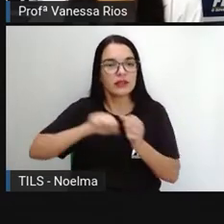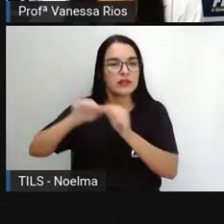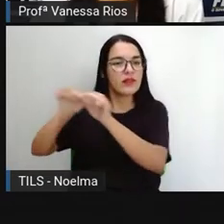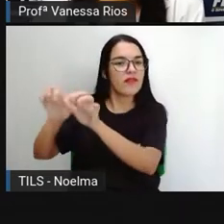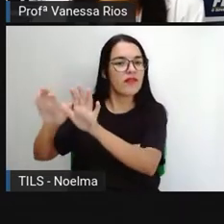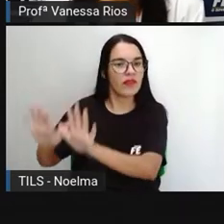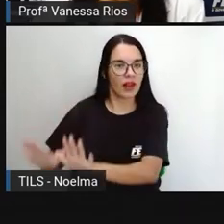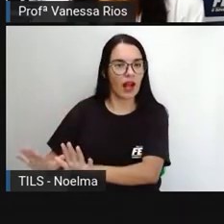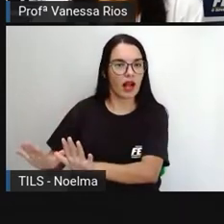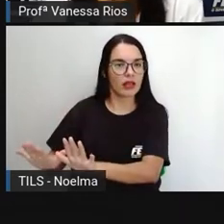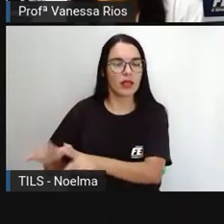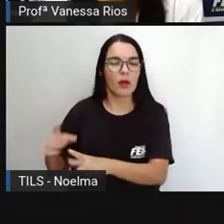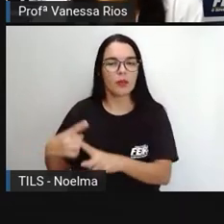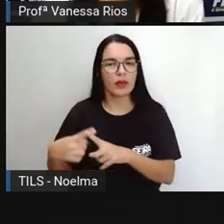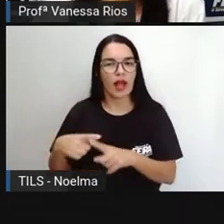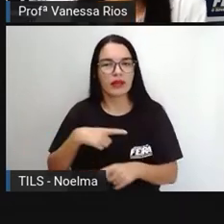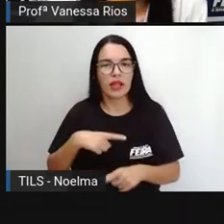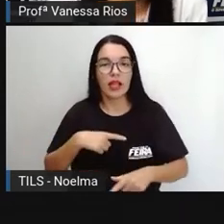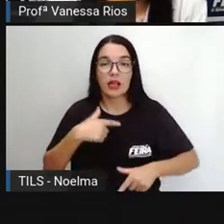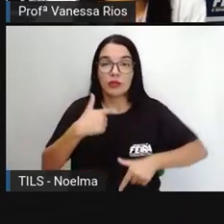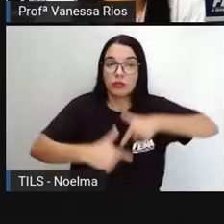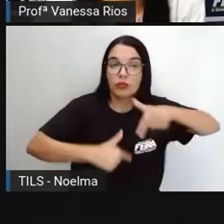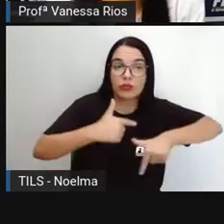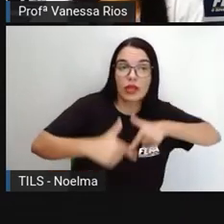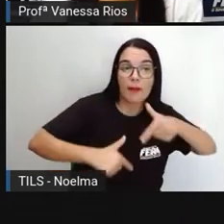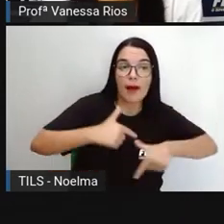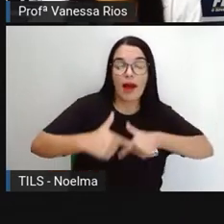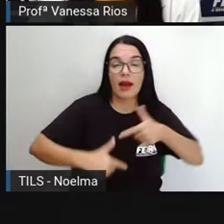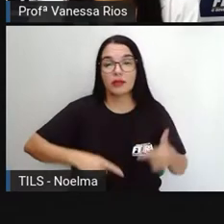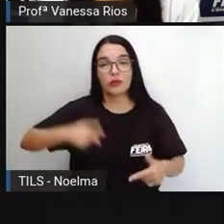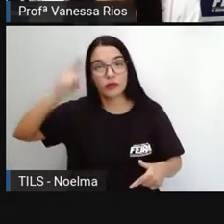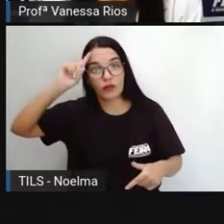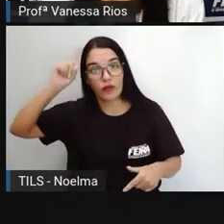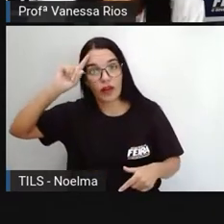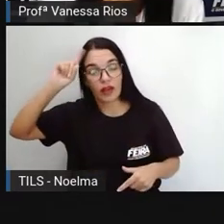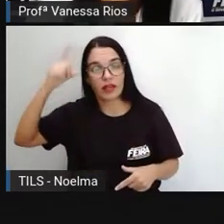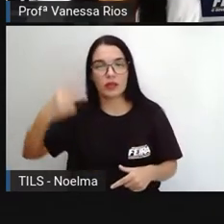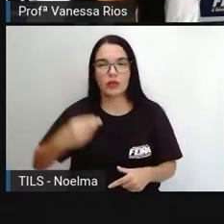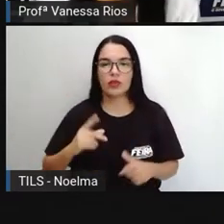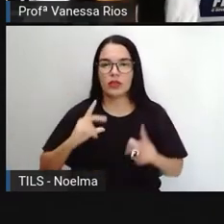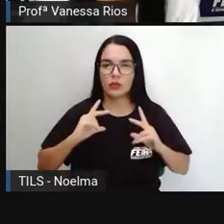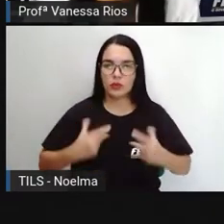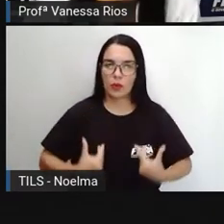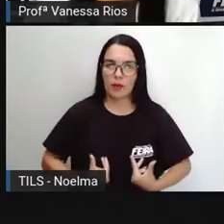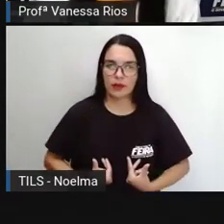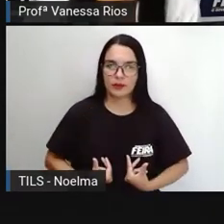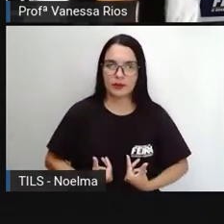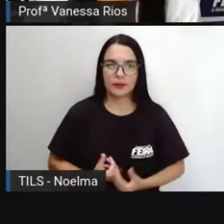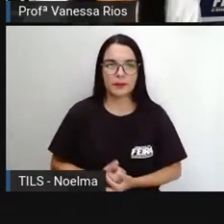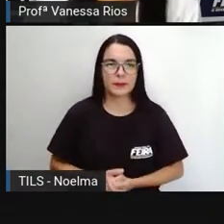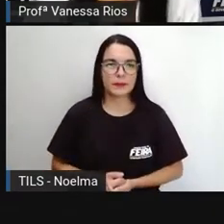ações, atividades cotidianas dos seres humanos de forma diferente.